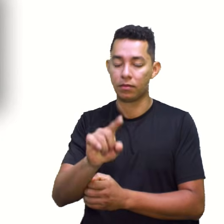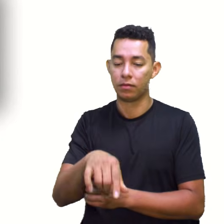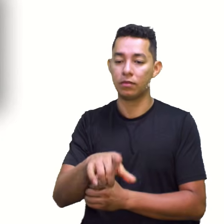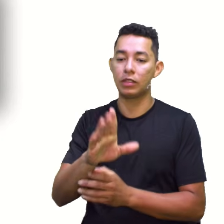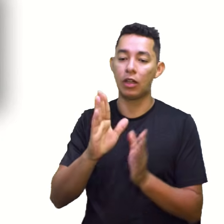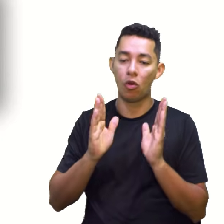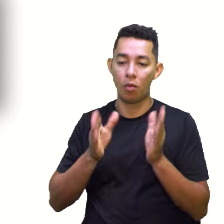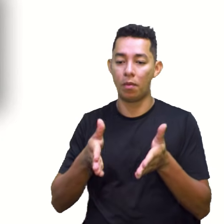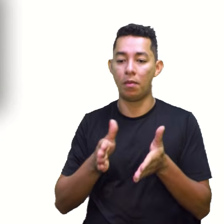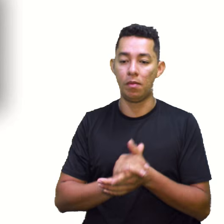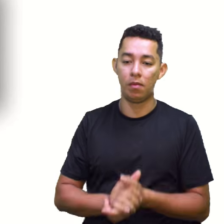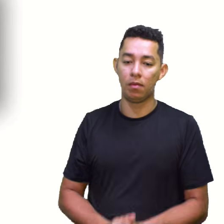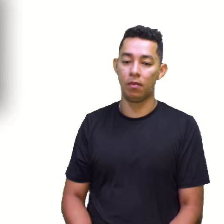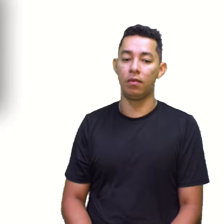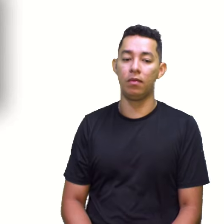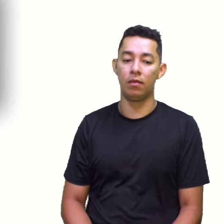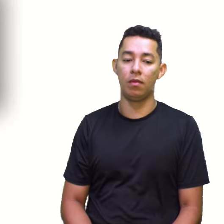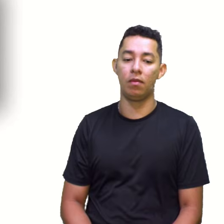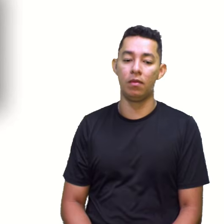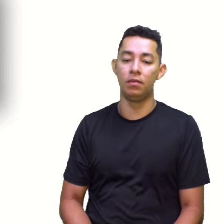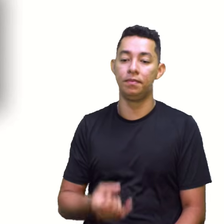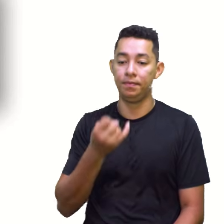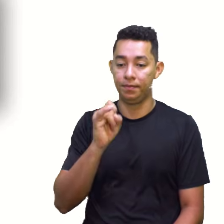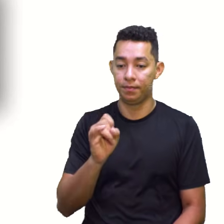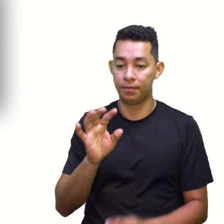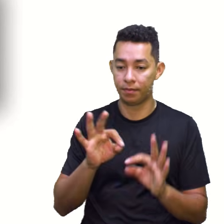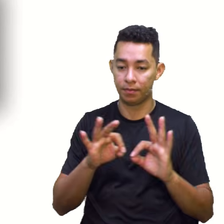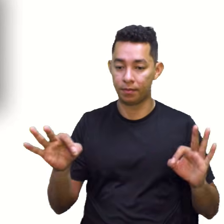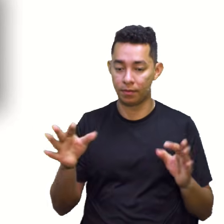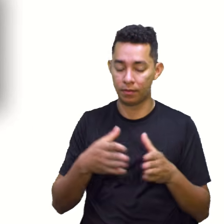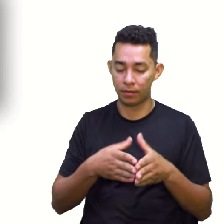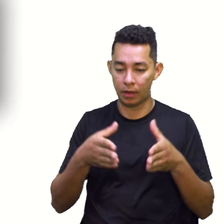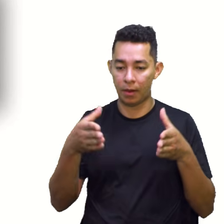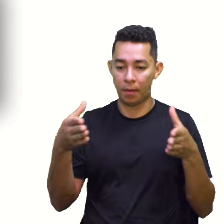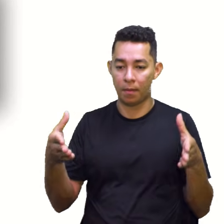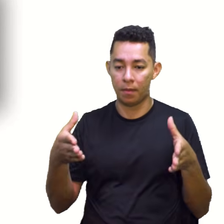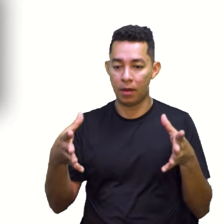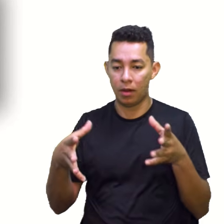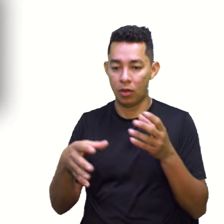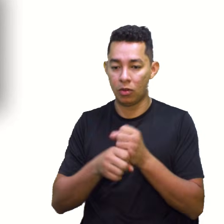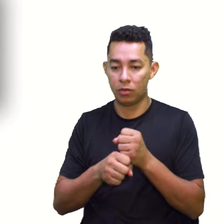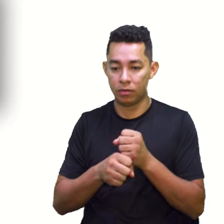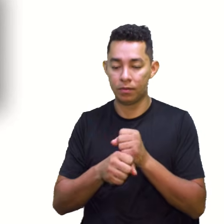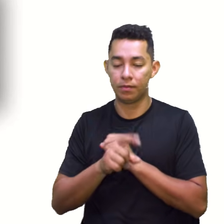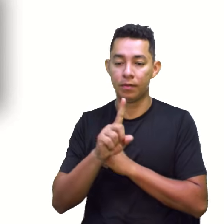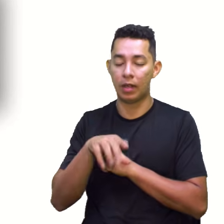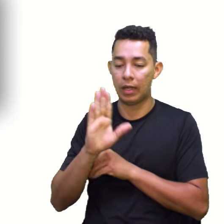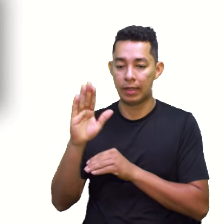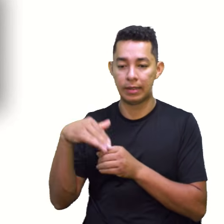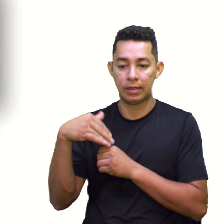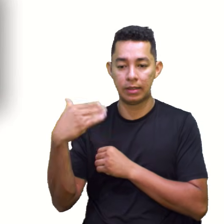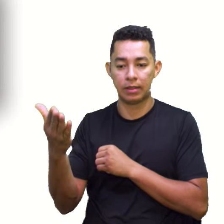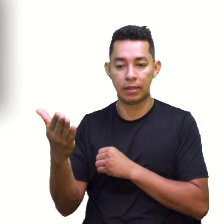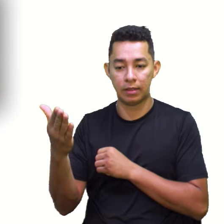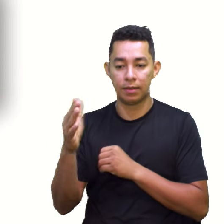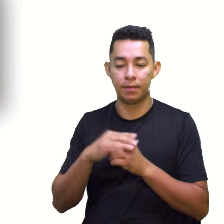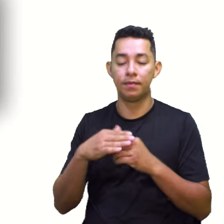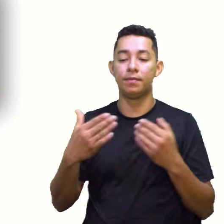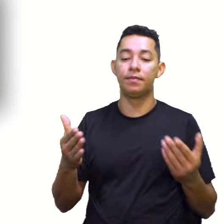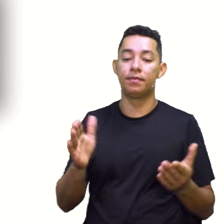é concêntrica. Se a distância for maior do que a soma, ela é externa.